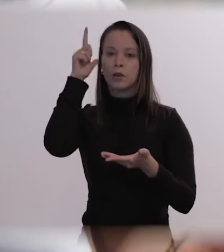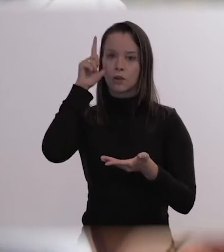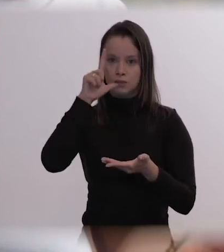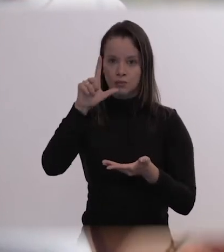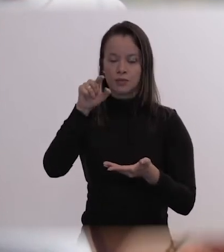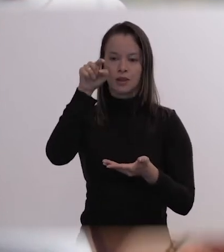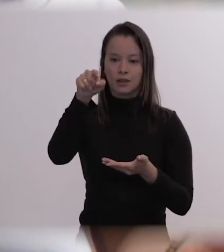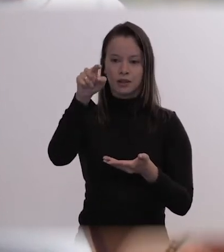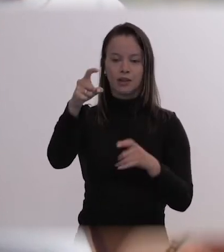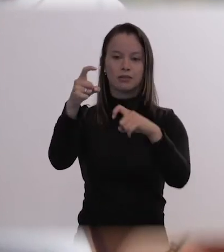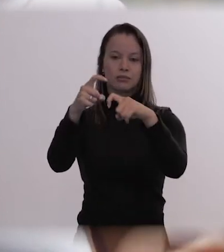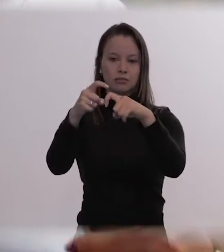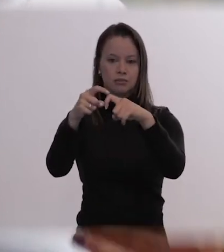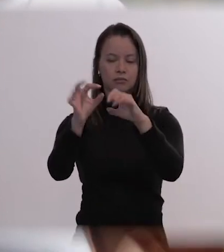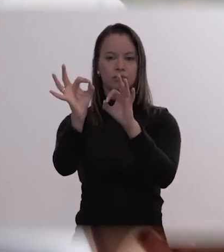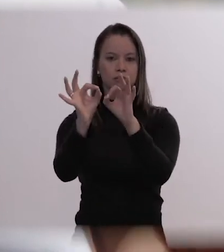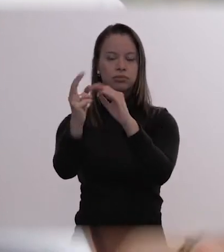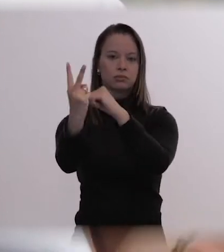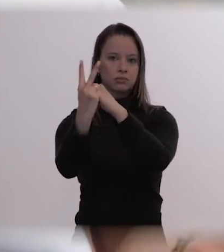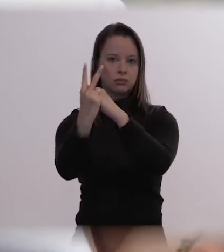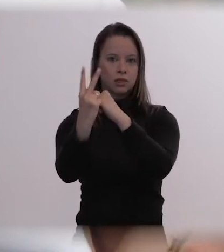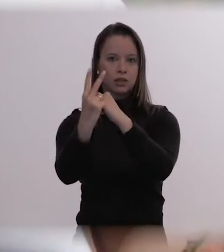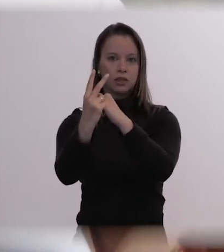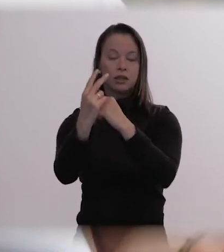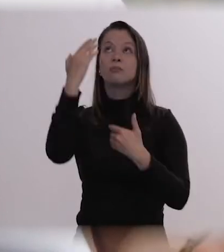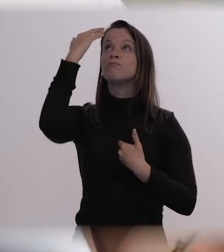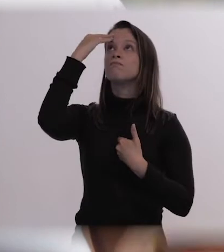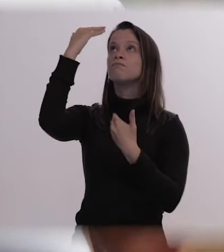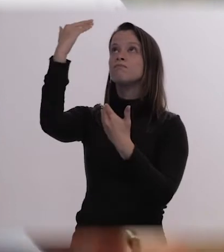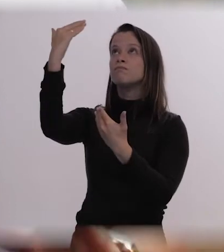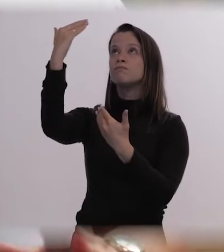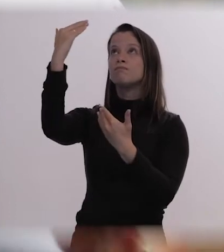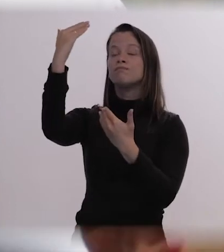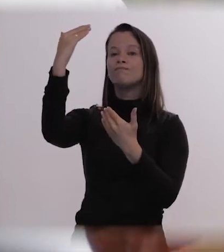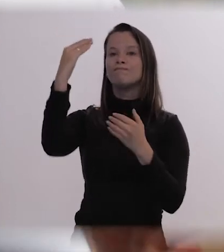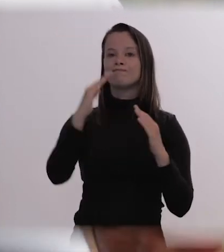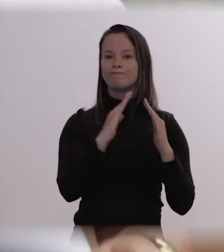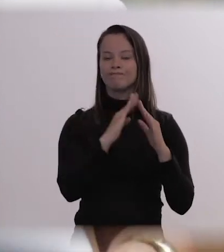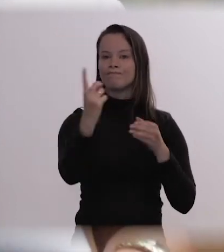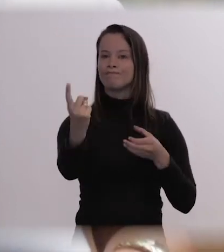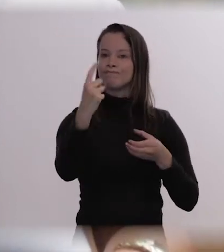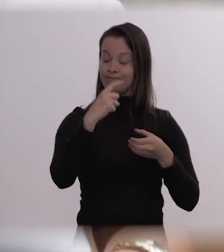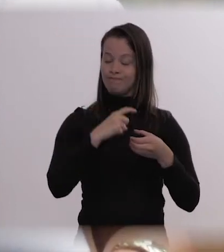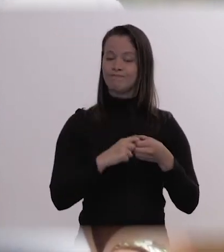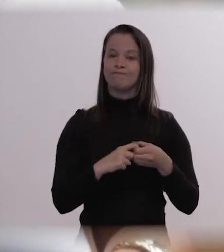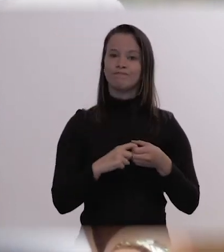todo o procedimento e, graças a Deus, eu conseguia sair daquela